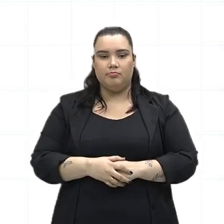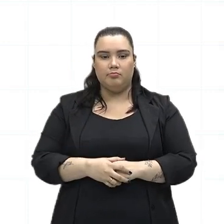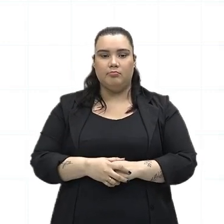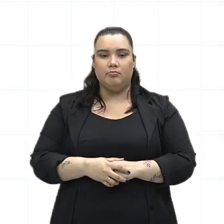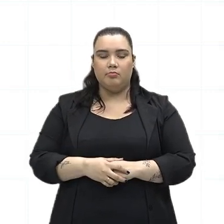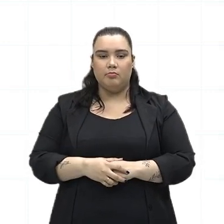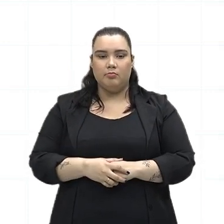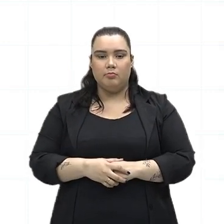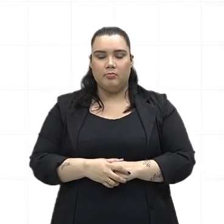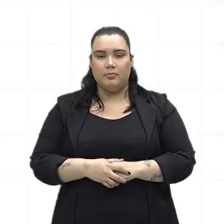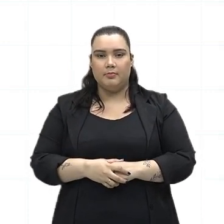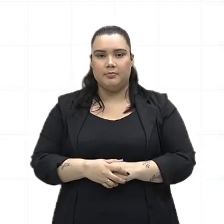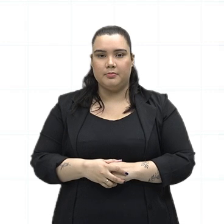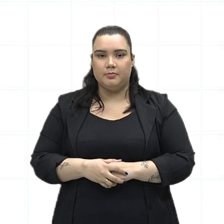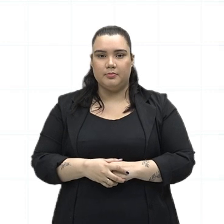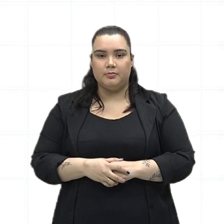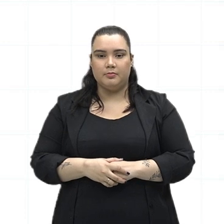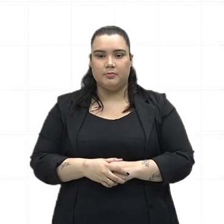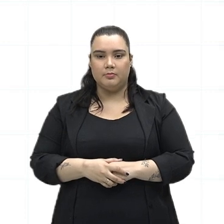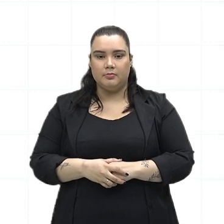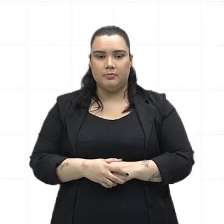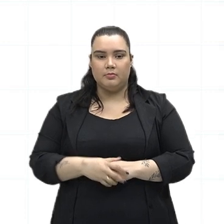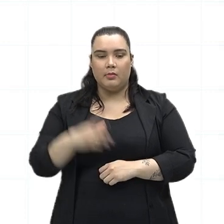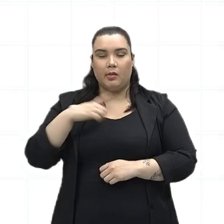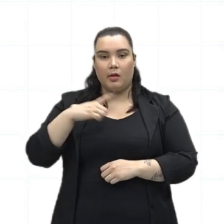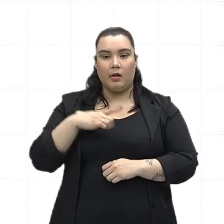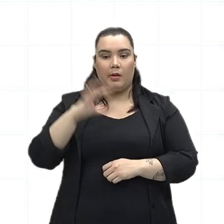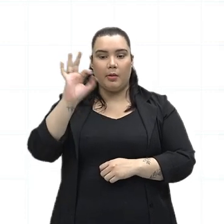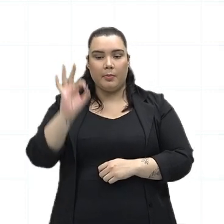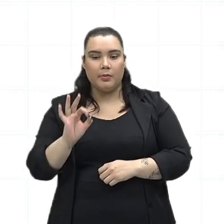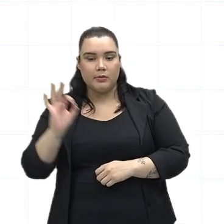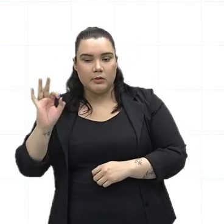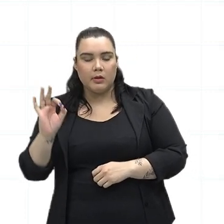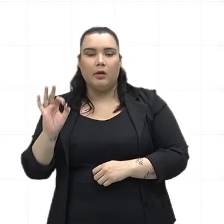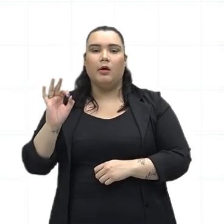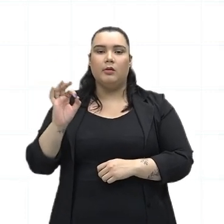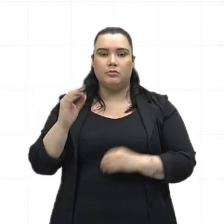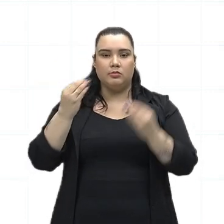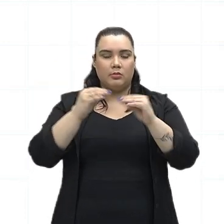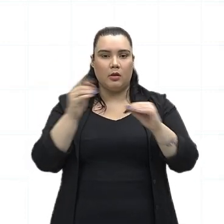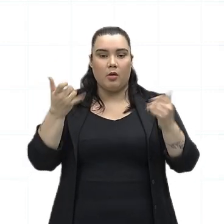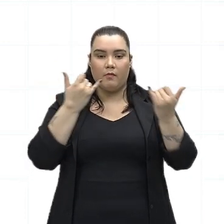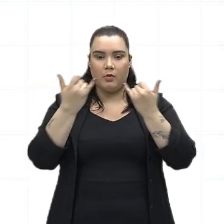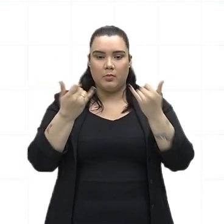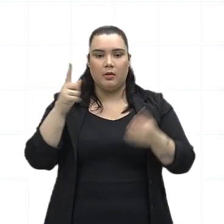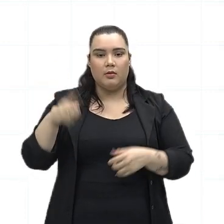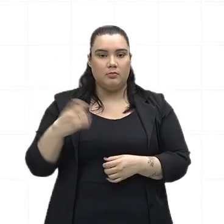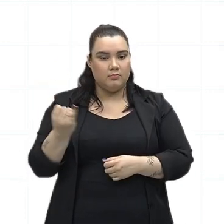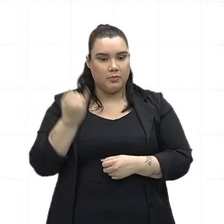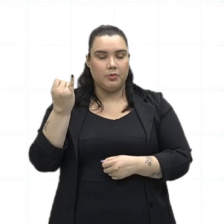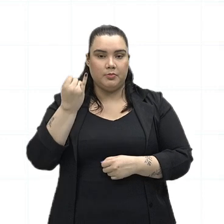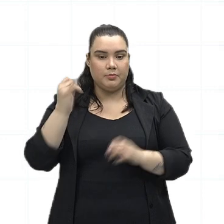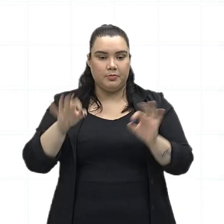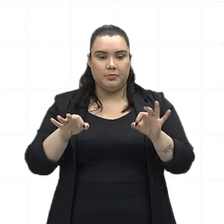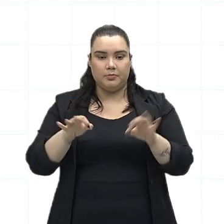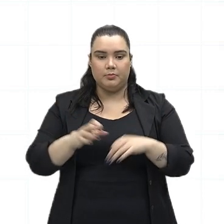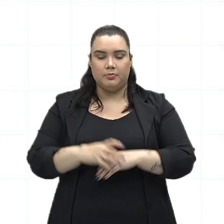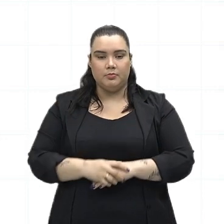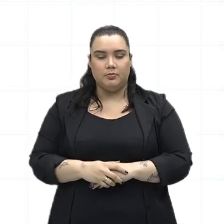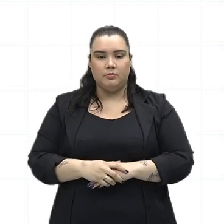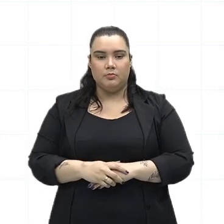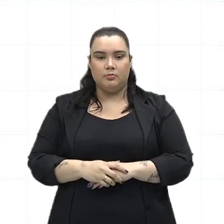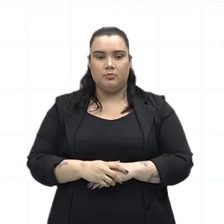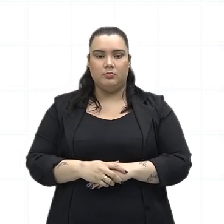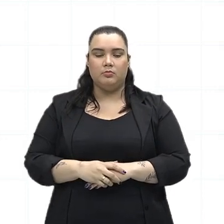46, 44, tem a porcentagem. Então, esses dados aí do texto são bem importantes, tá bom? O que mais que